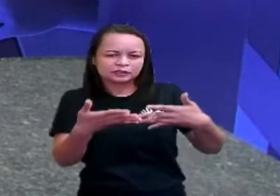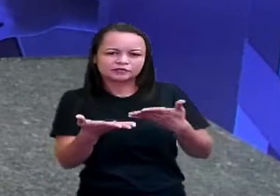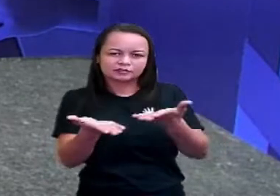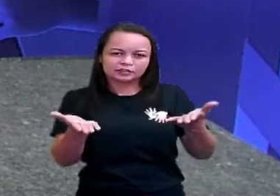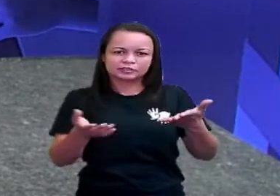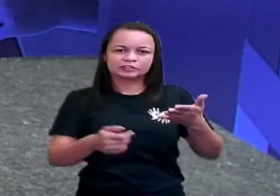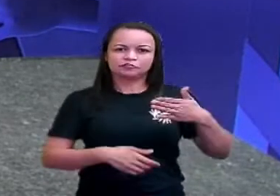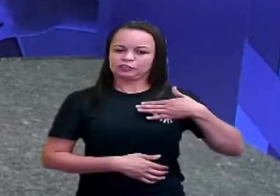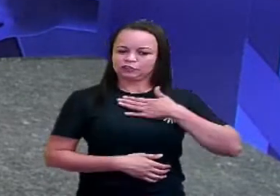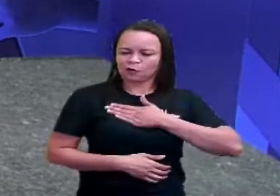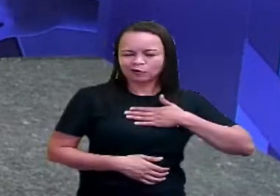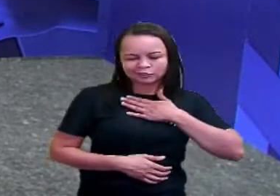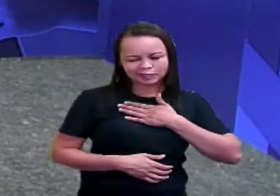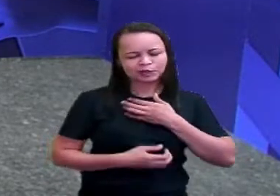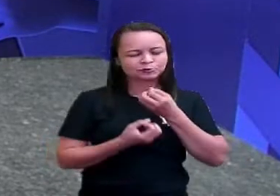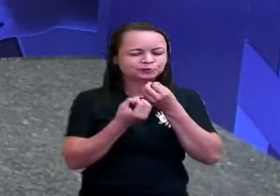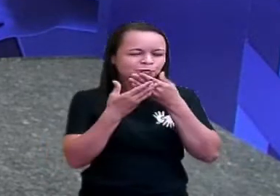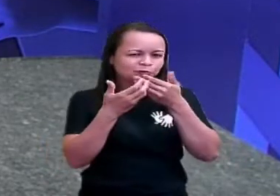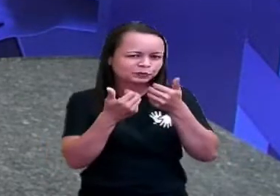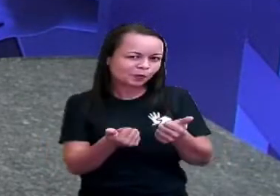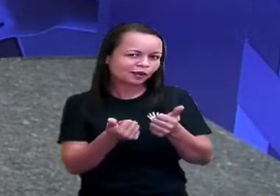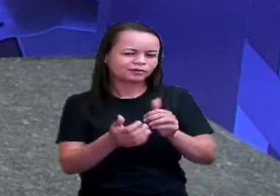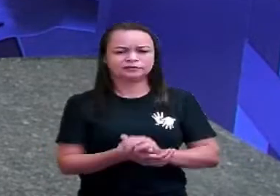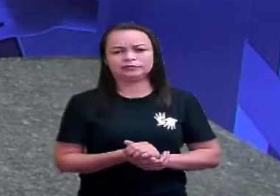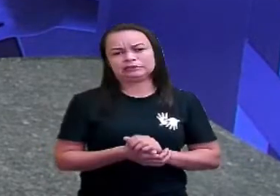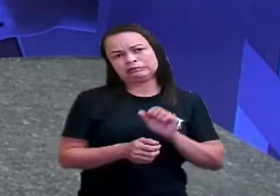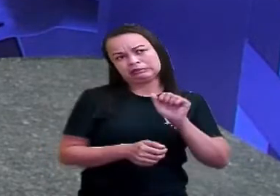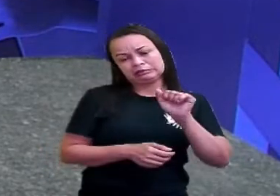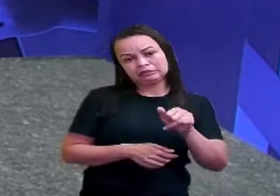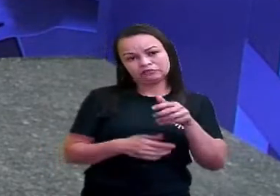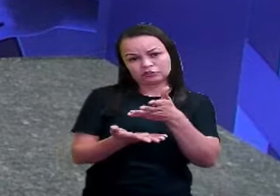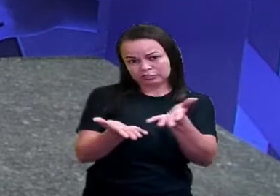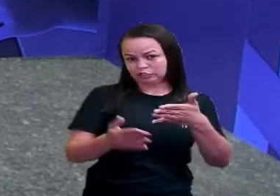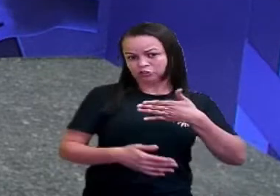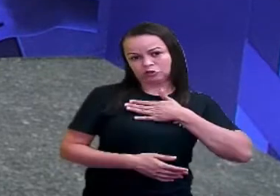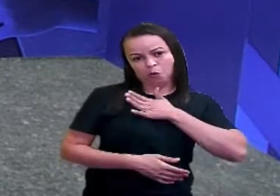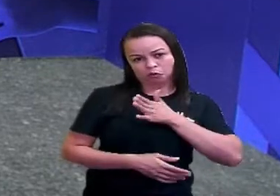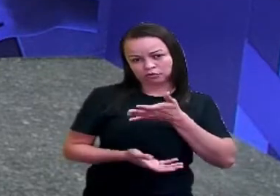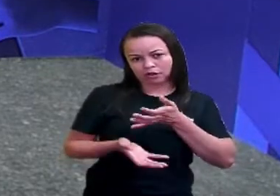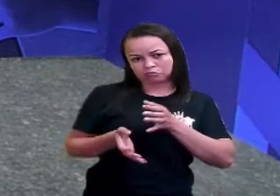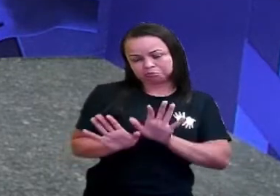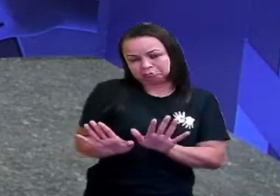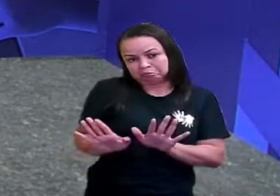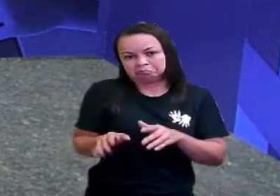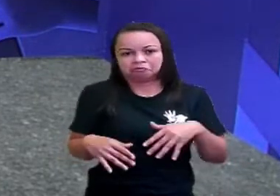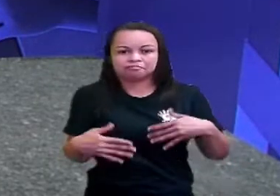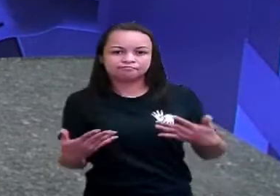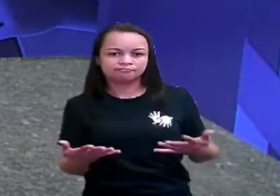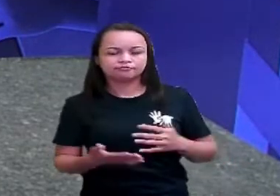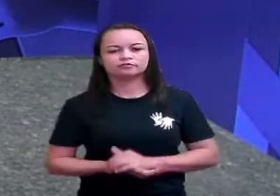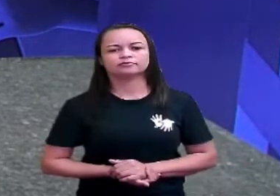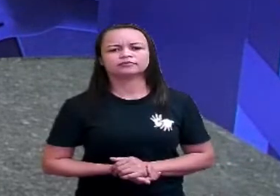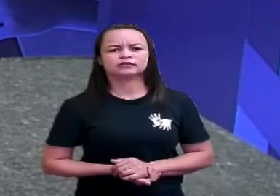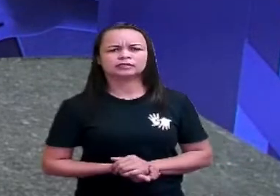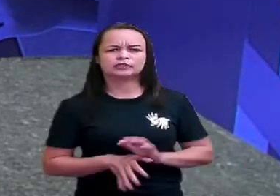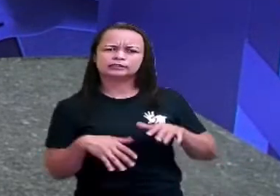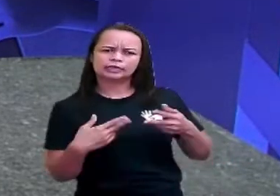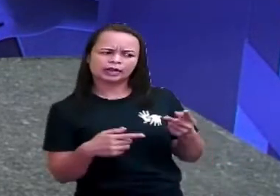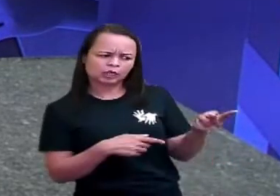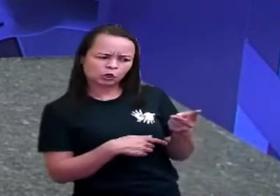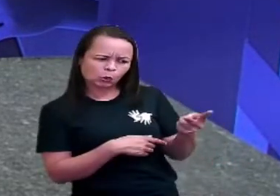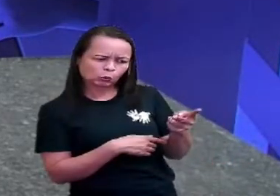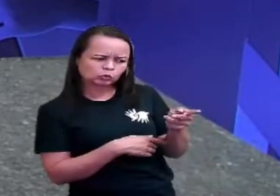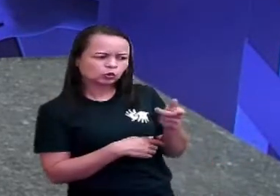gostaram, muito bem. Se não gostaram, azar. Será que a Lilinha e o Eurico, que estavam prestando